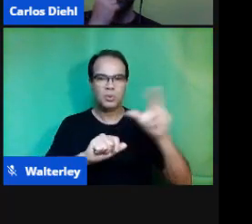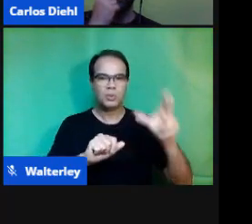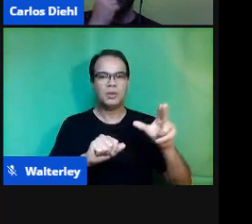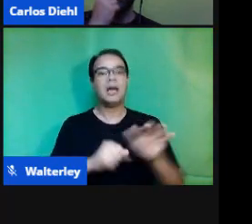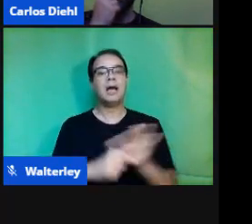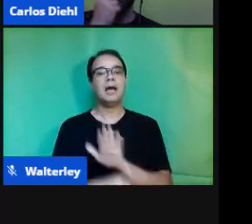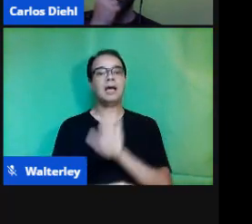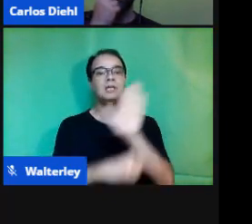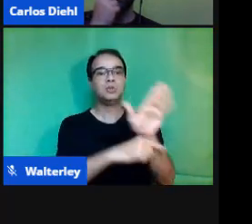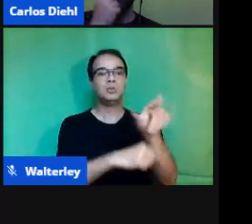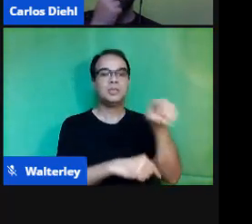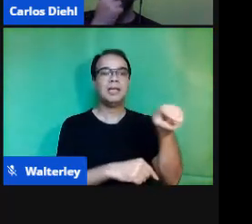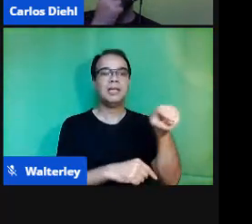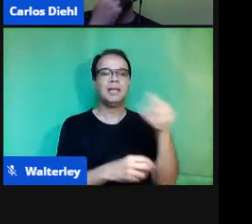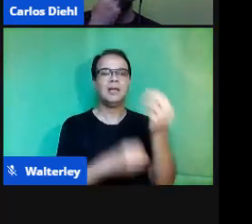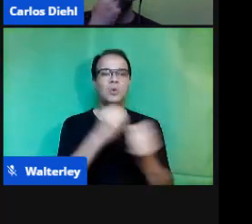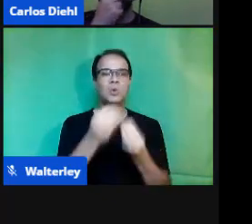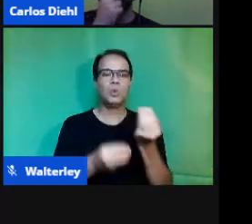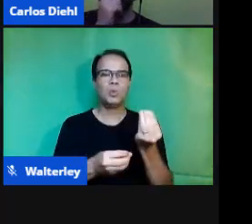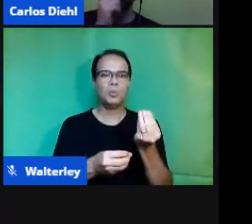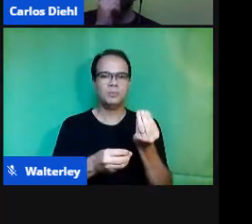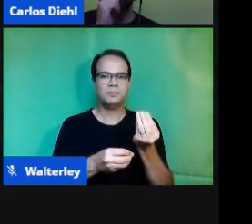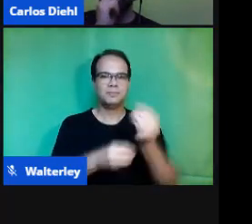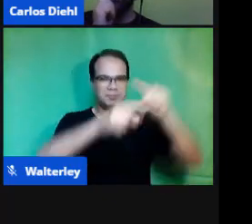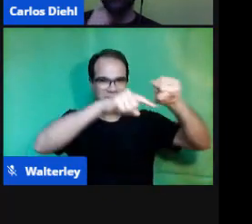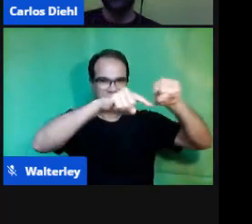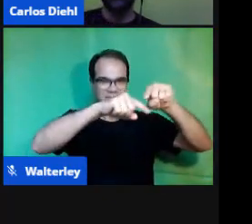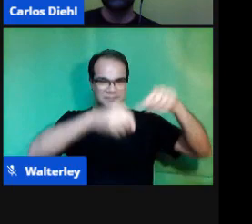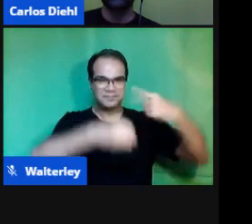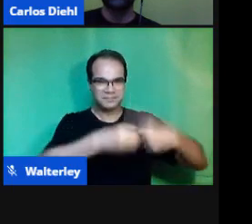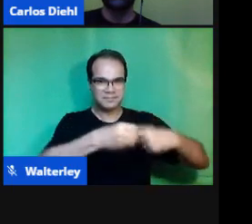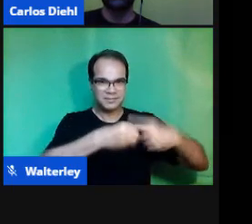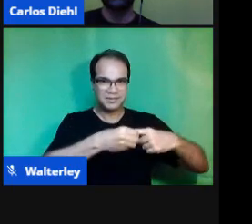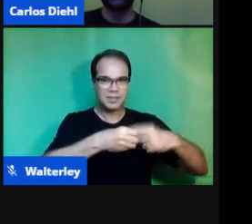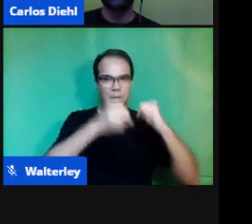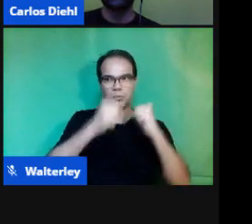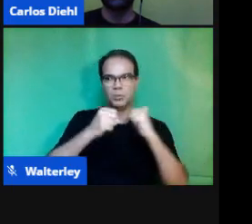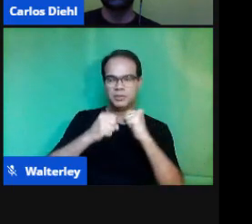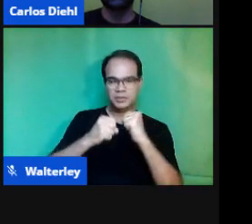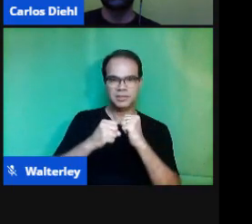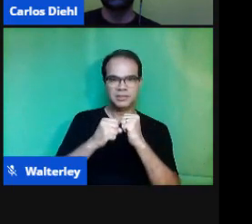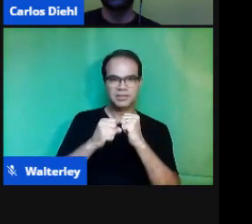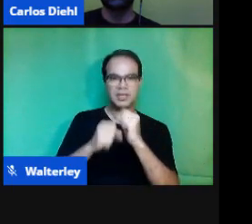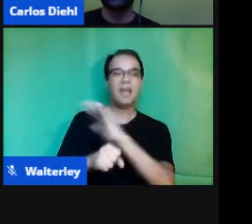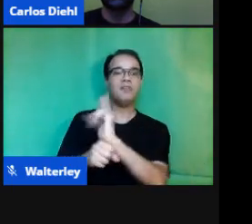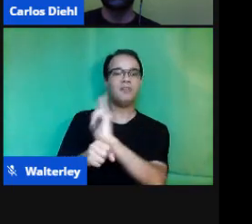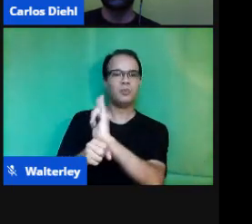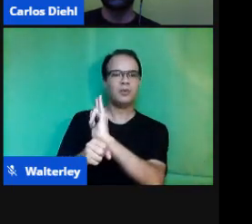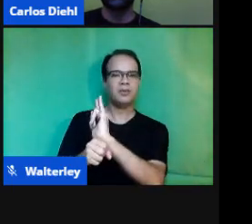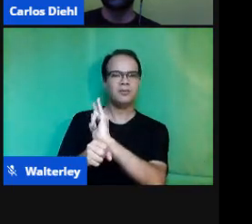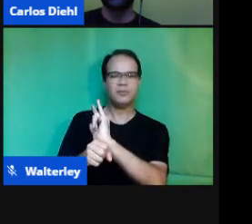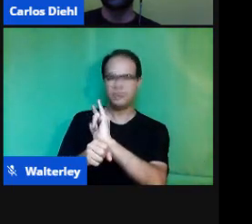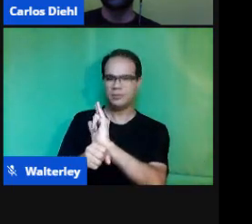da Ilha dos Marinheiros. Nós podemos usar uma parte do dinheiro da produção do filme para fazer obras na ilha. Construir uma